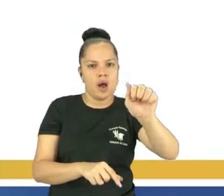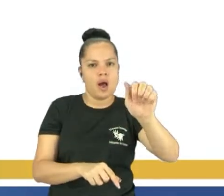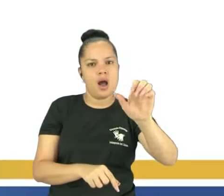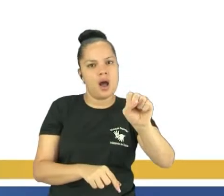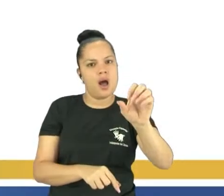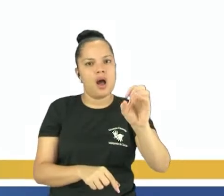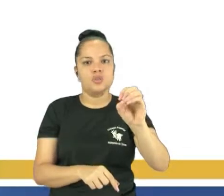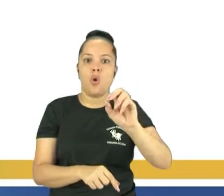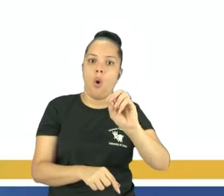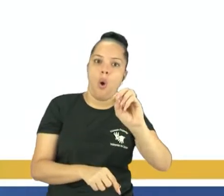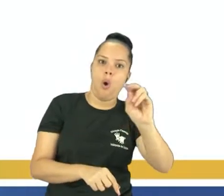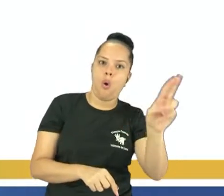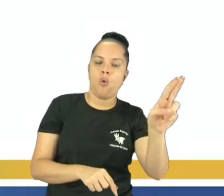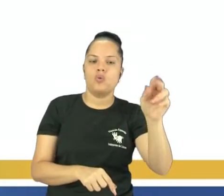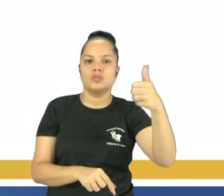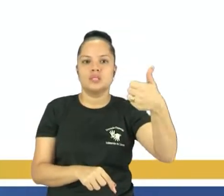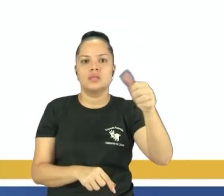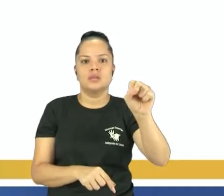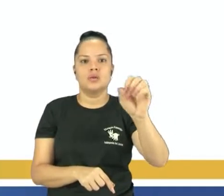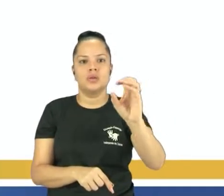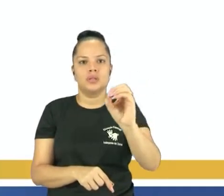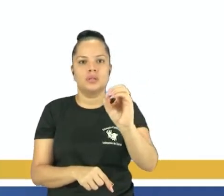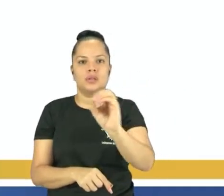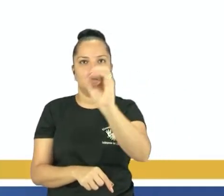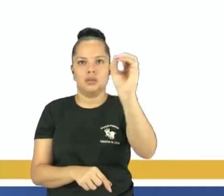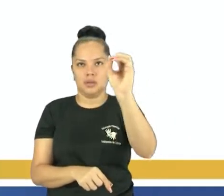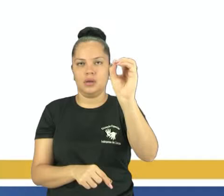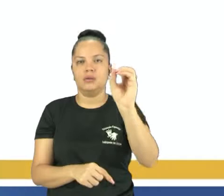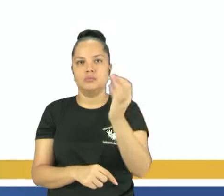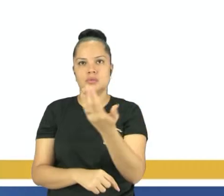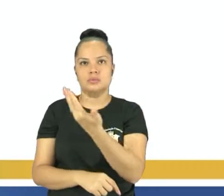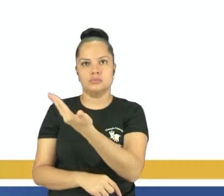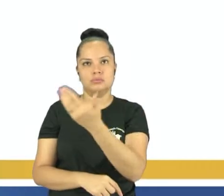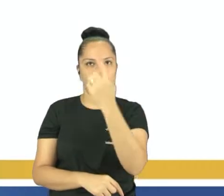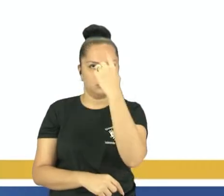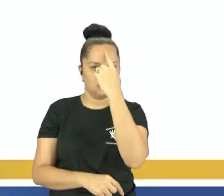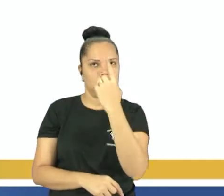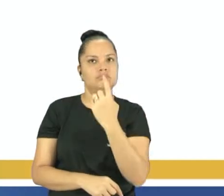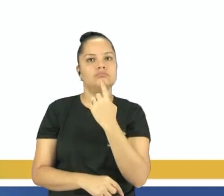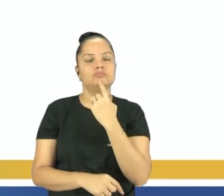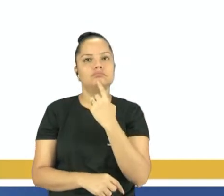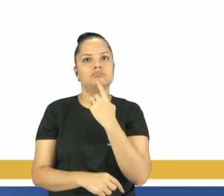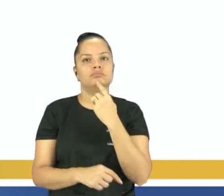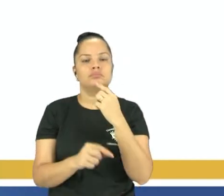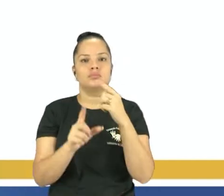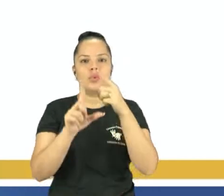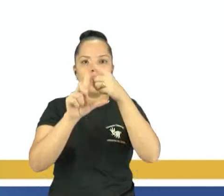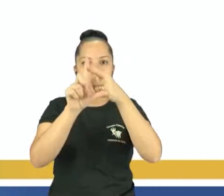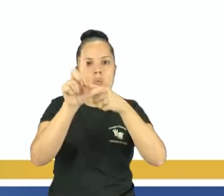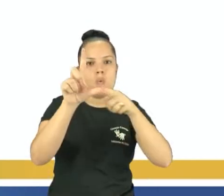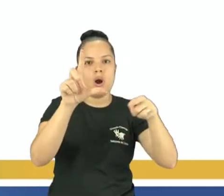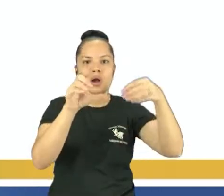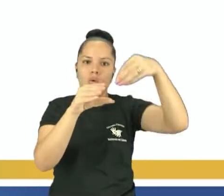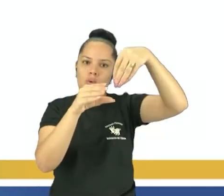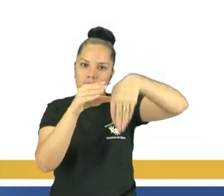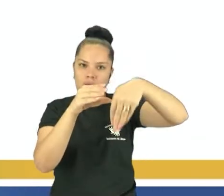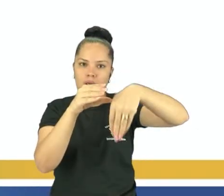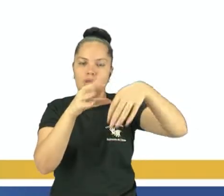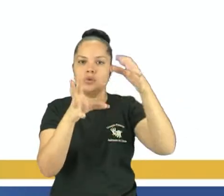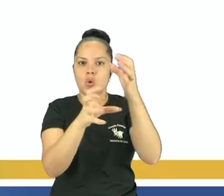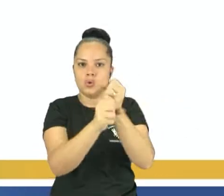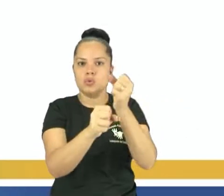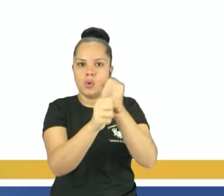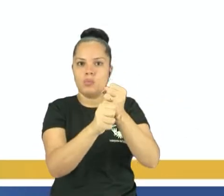ângulo de 180 graus, né. Observe aí na figura, ó, o ângulo interno, né, somado com seu externo